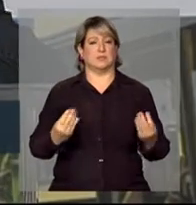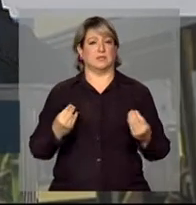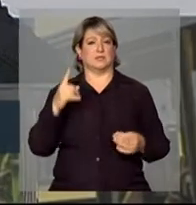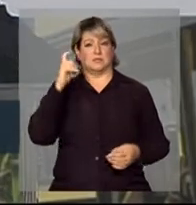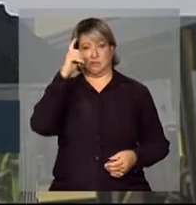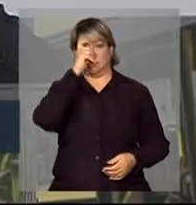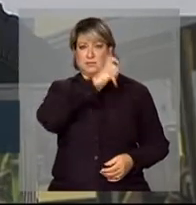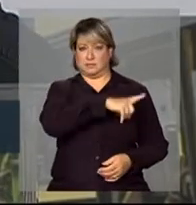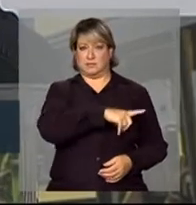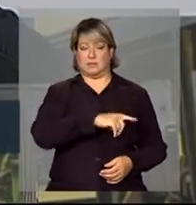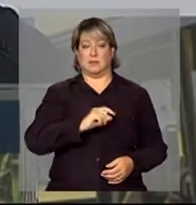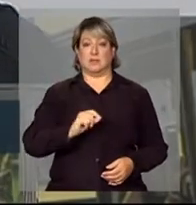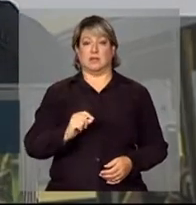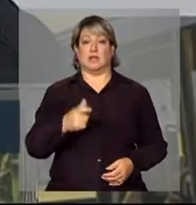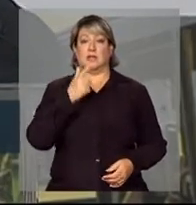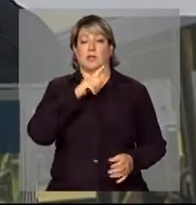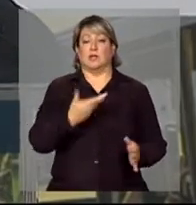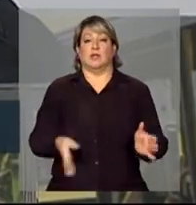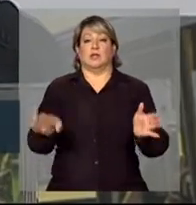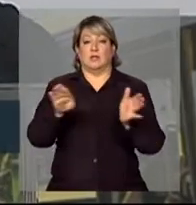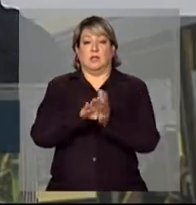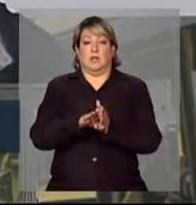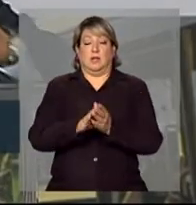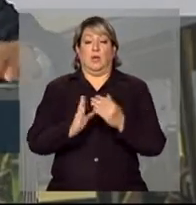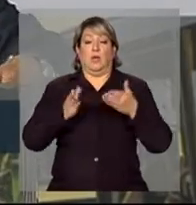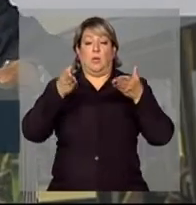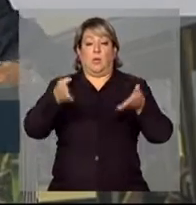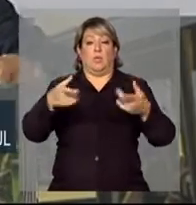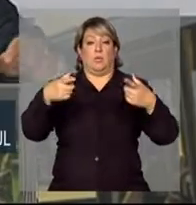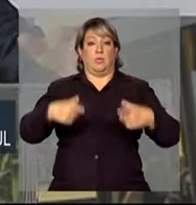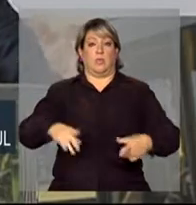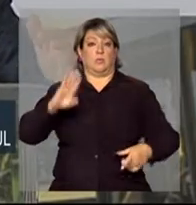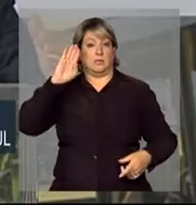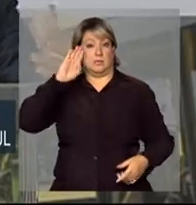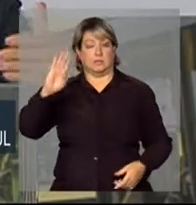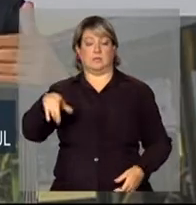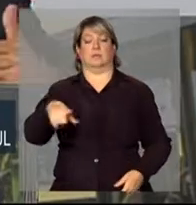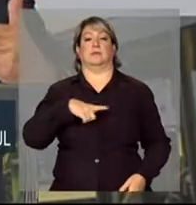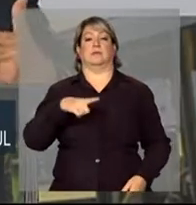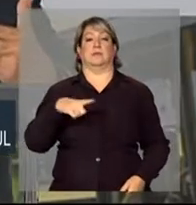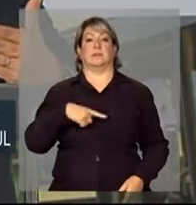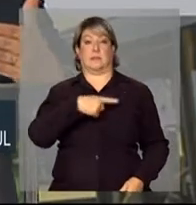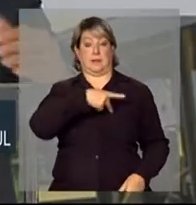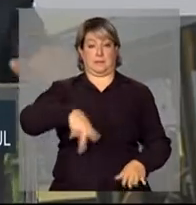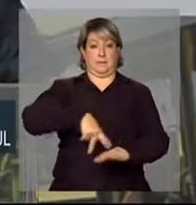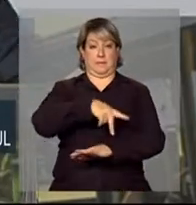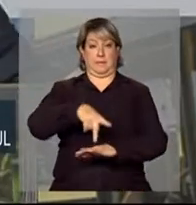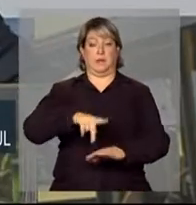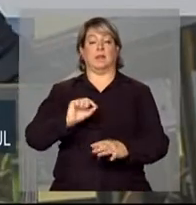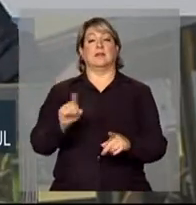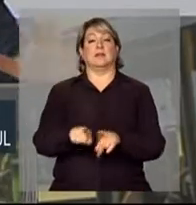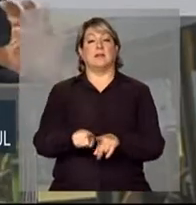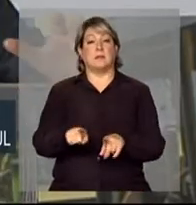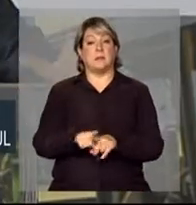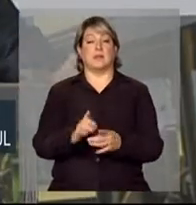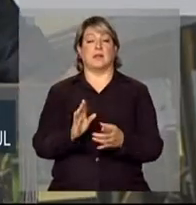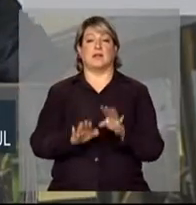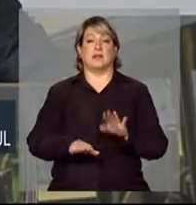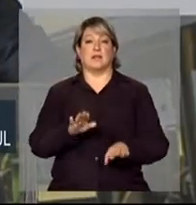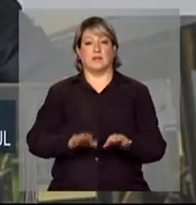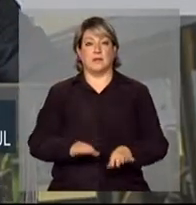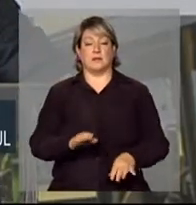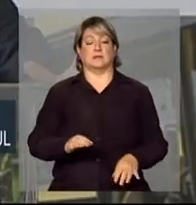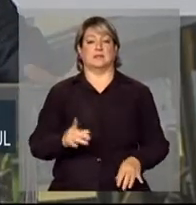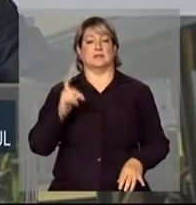muita dificuldade de chegar ao poder central e também alguma dificuldade, dependendo das relações